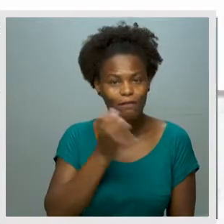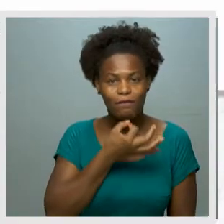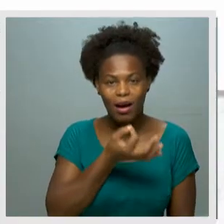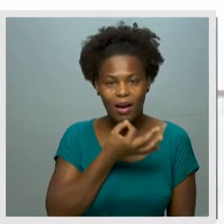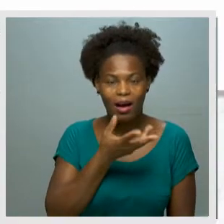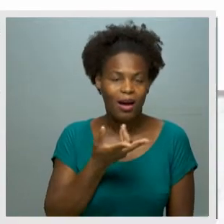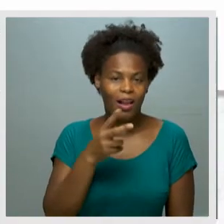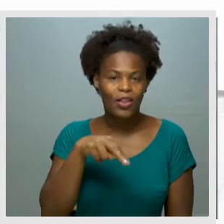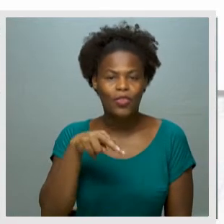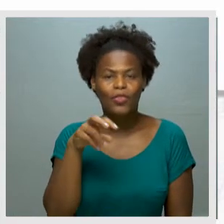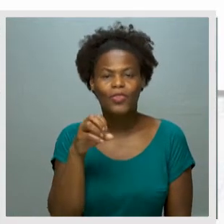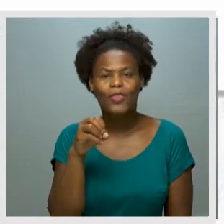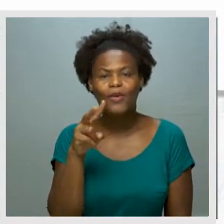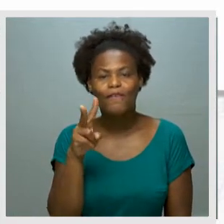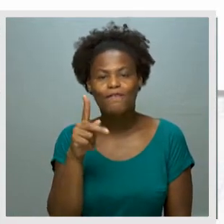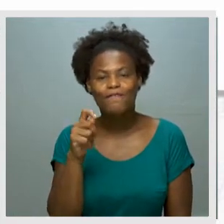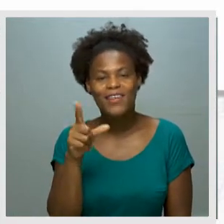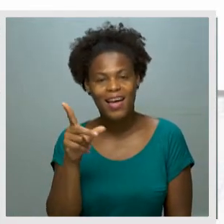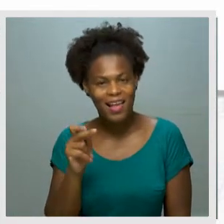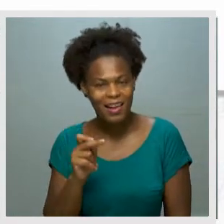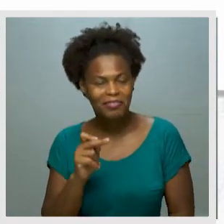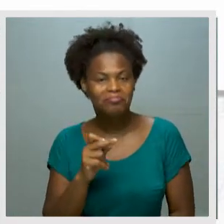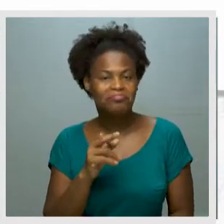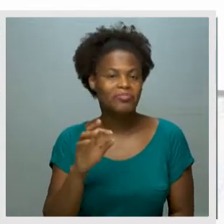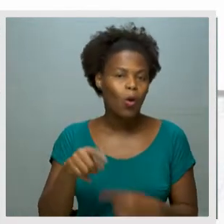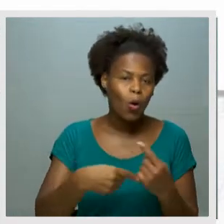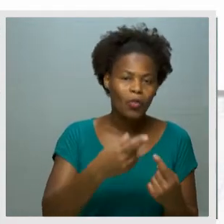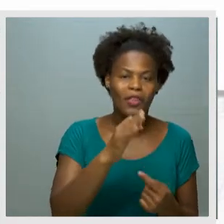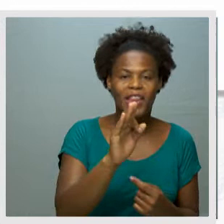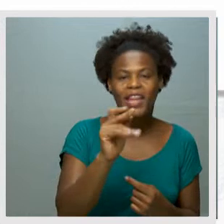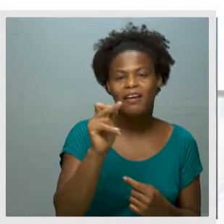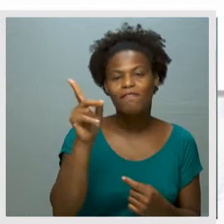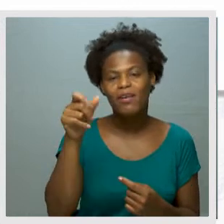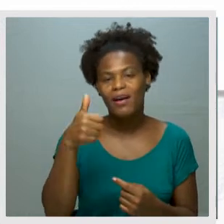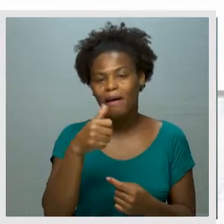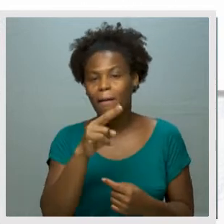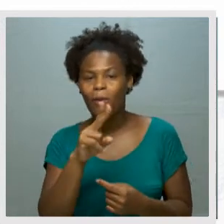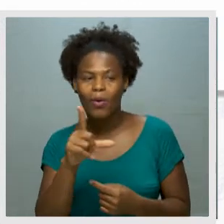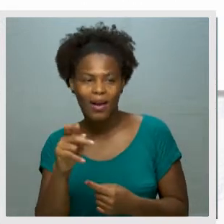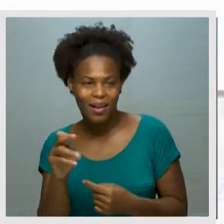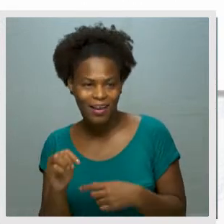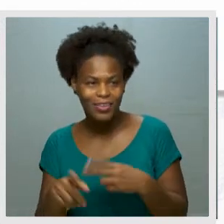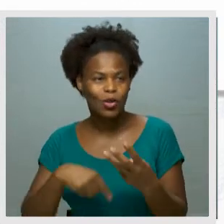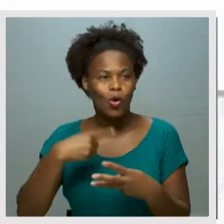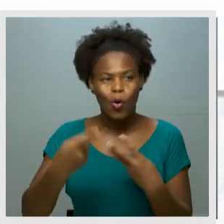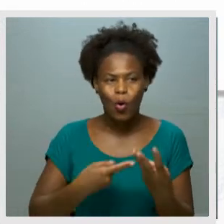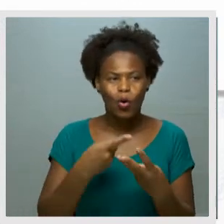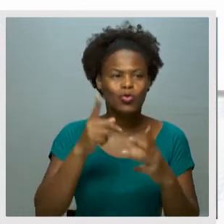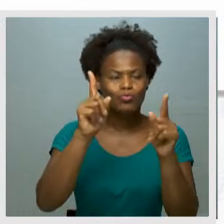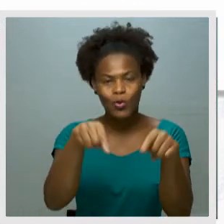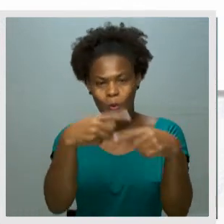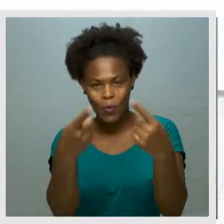das novelas, fábulas, lendas, além de roteiros de filmes, peças teatrais e letras de músicas que muitas